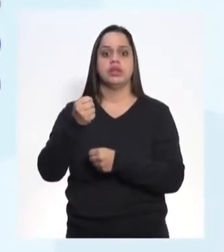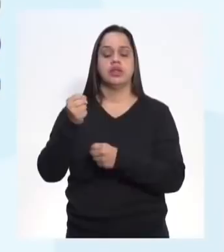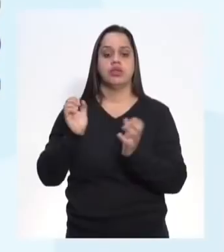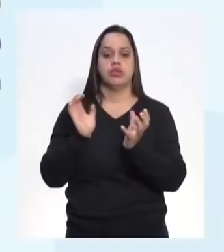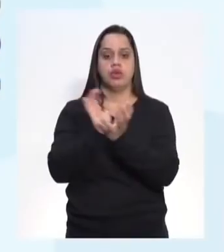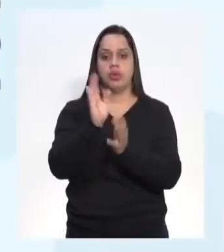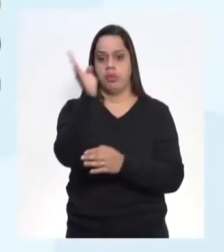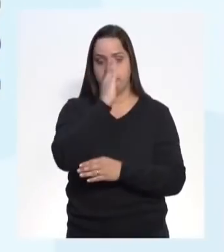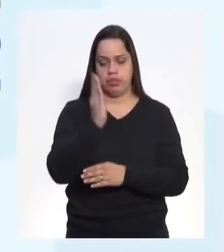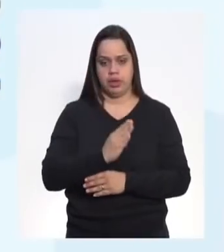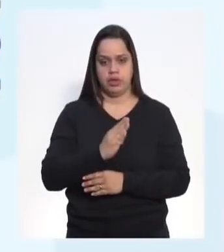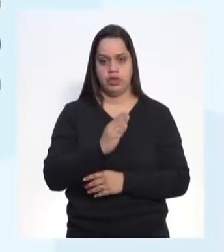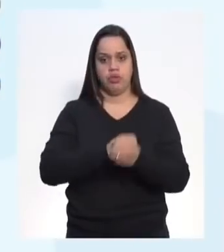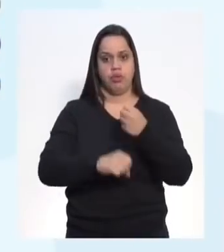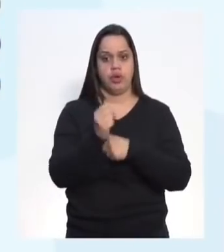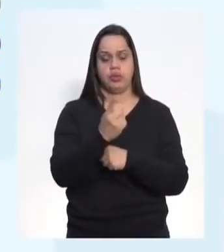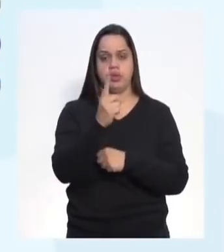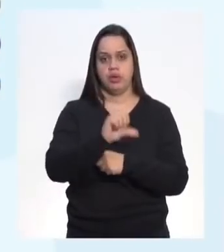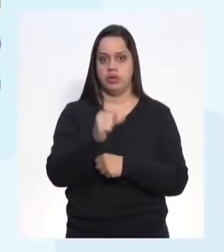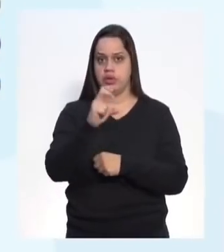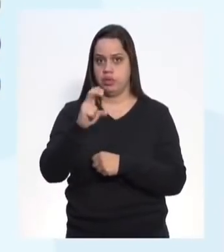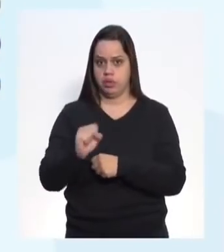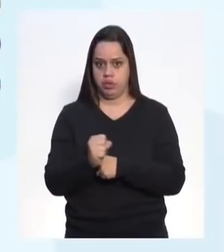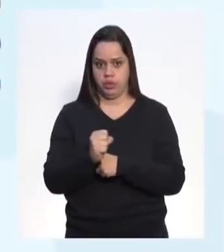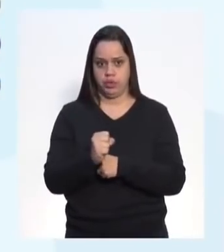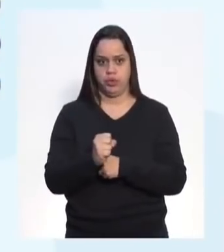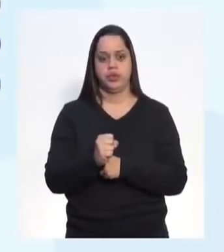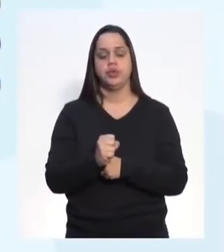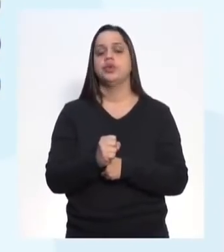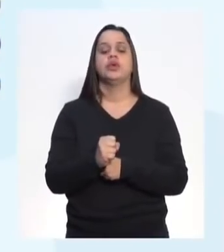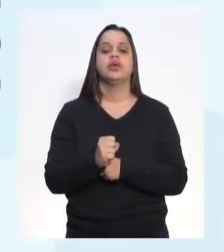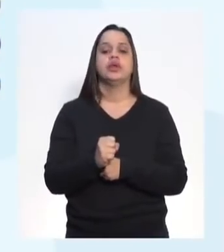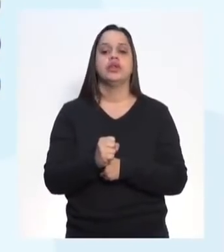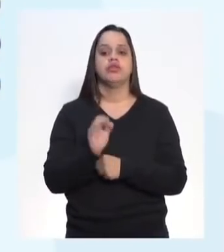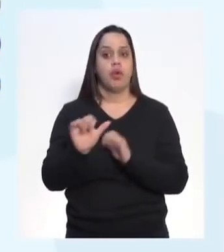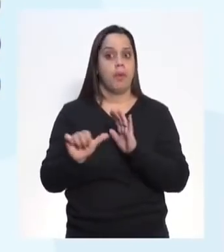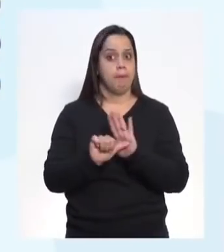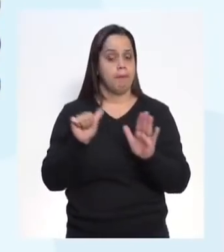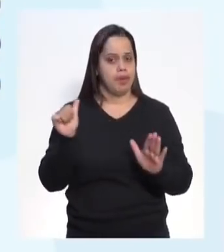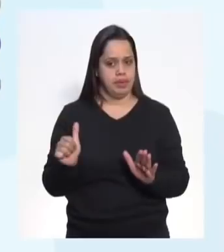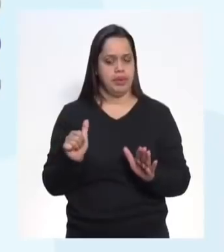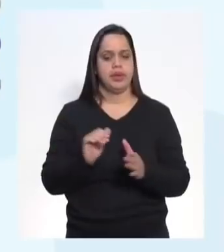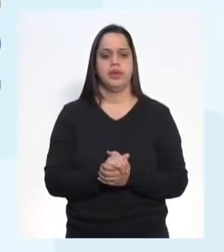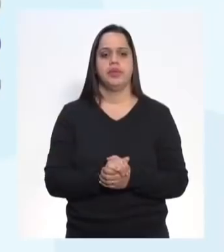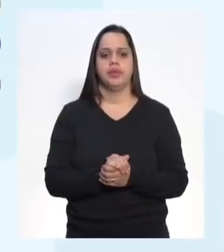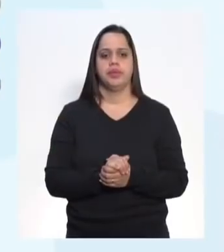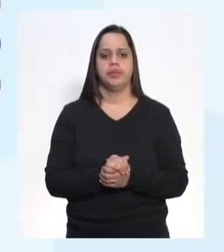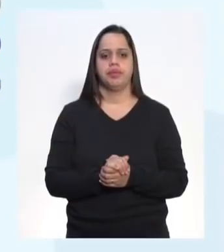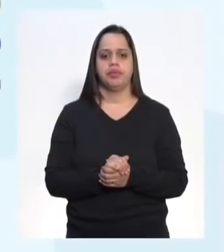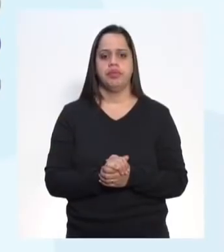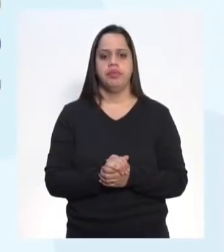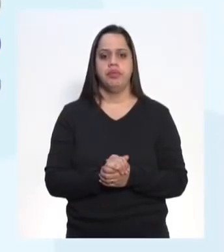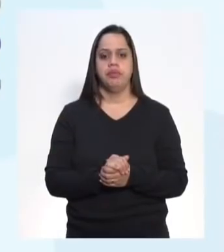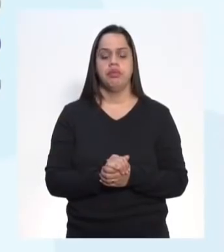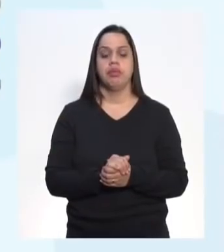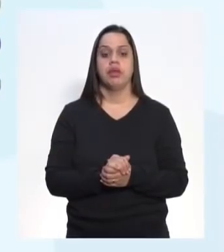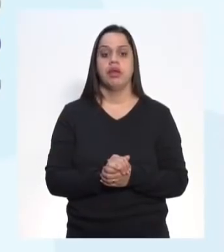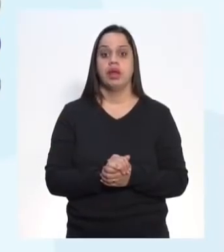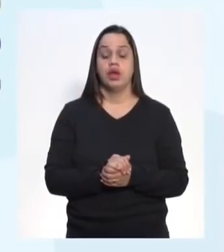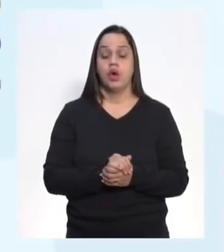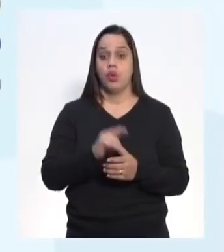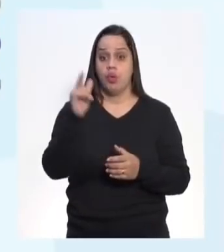em 1958. Então, 1958 foi lá o primeiro. Para que o Brasil